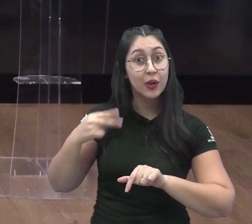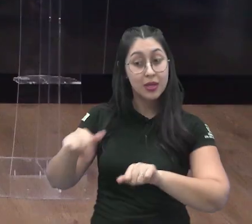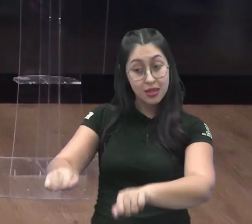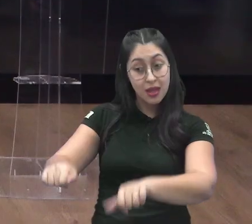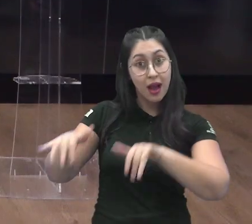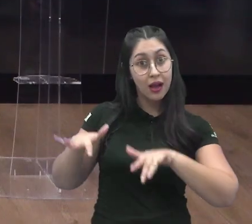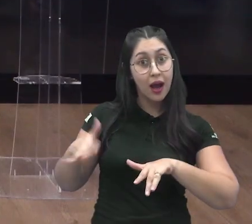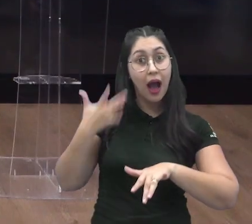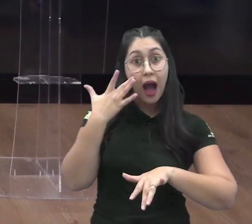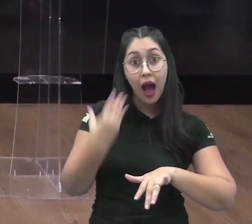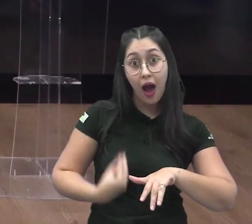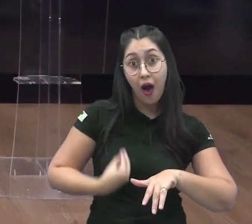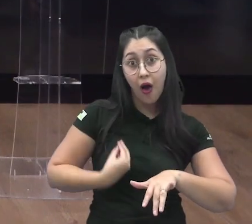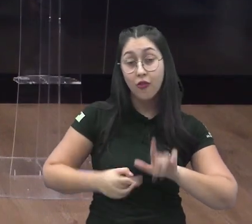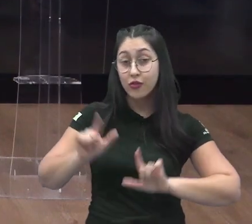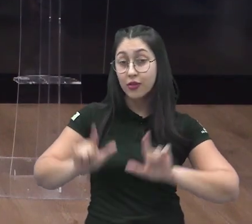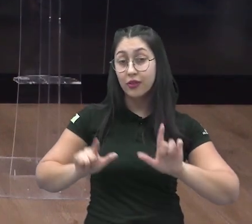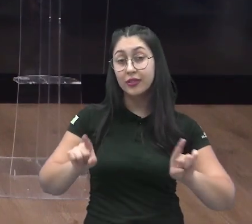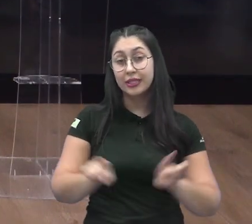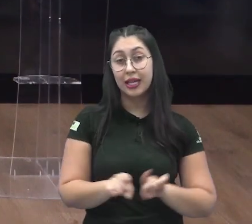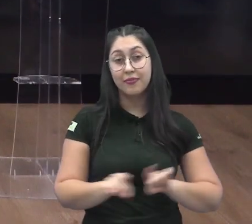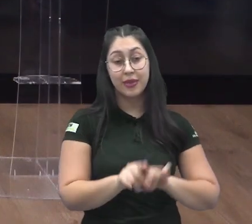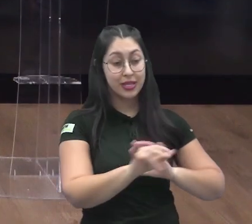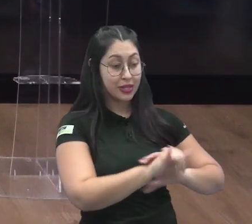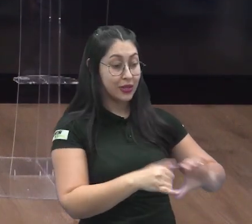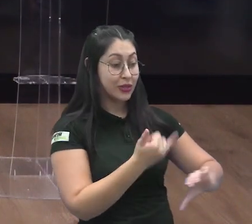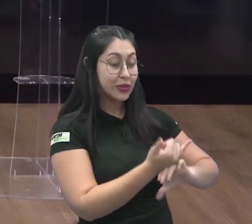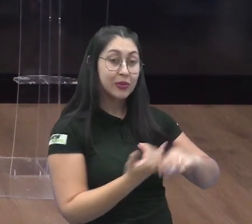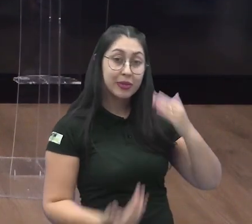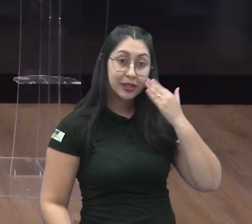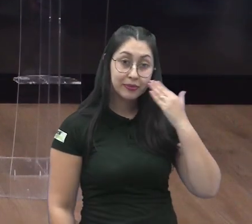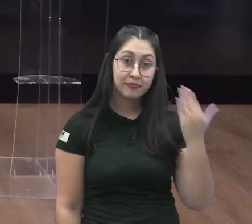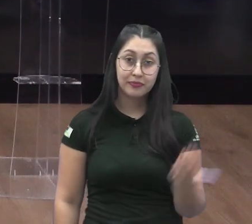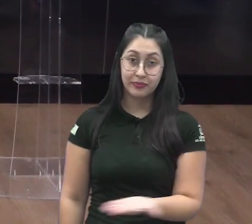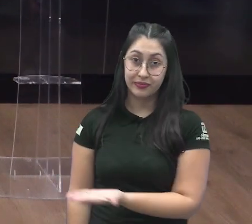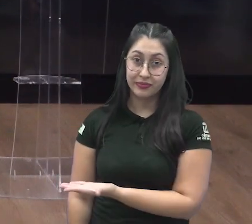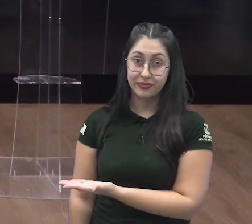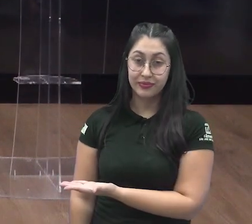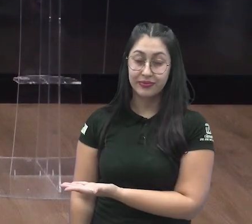dos vereadores em plenário, ao vivo na TV ou no nosso canal do